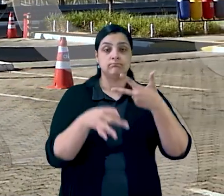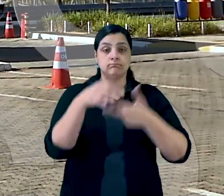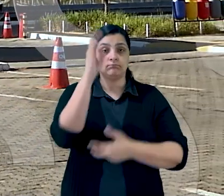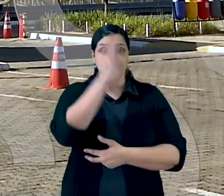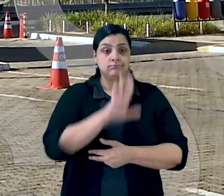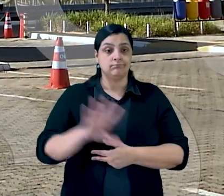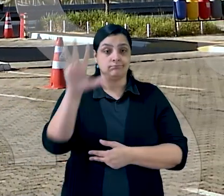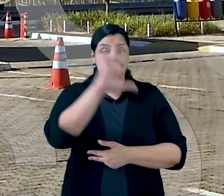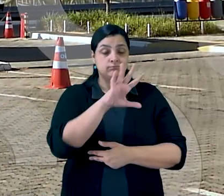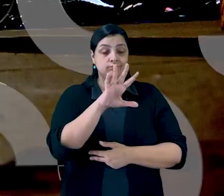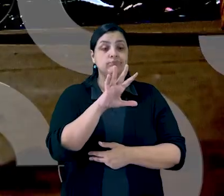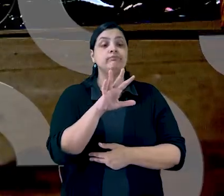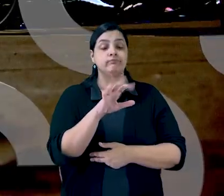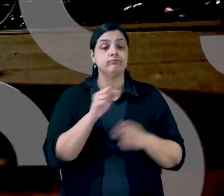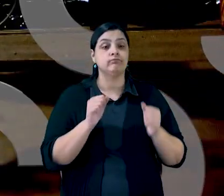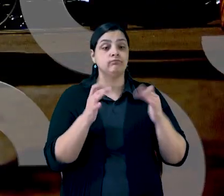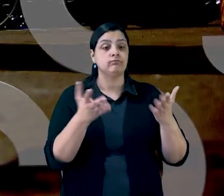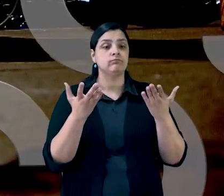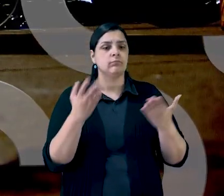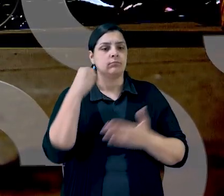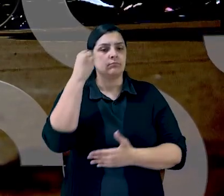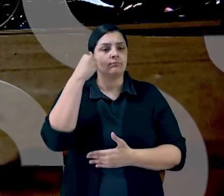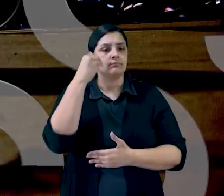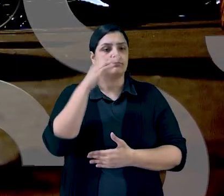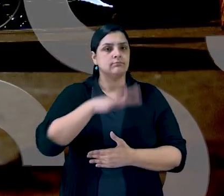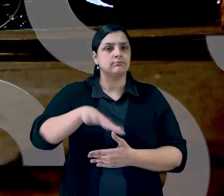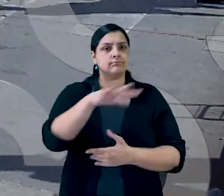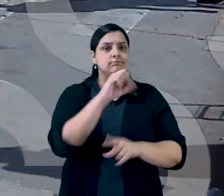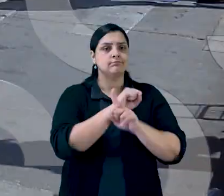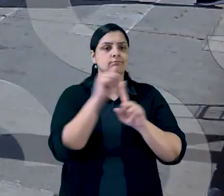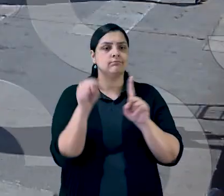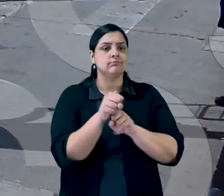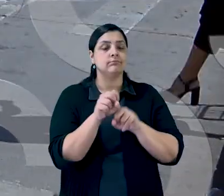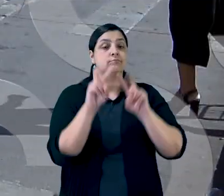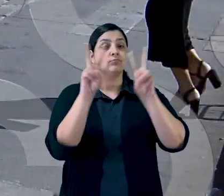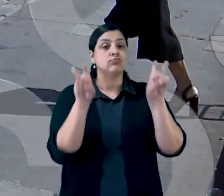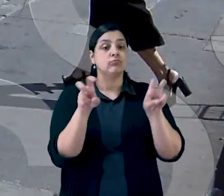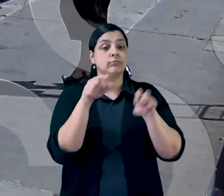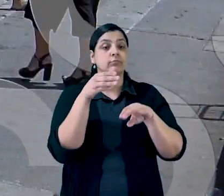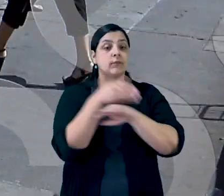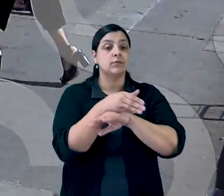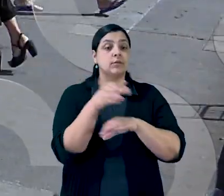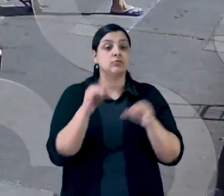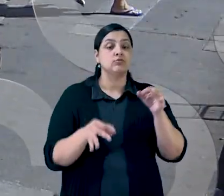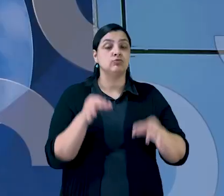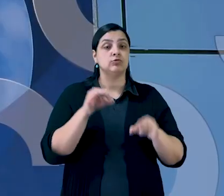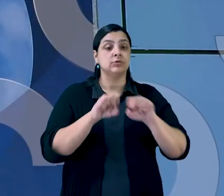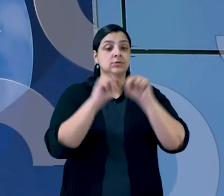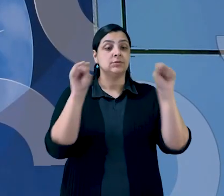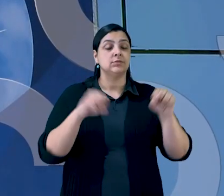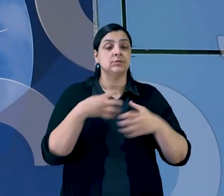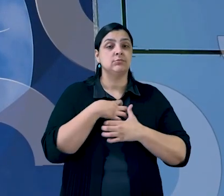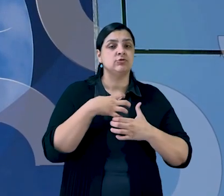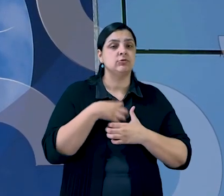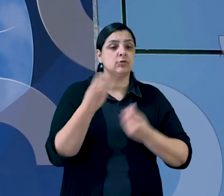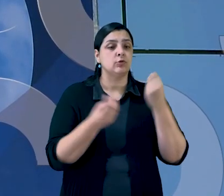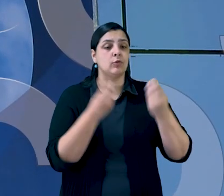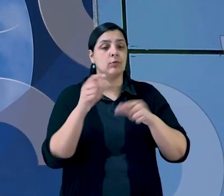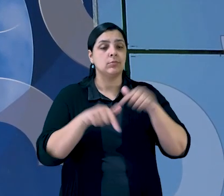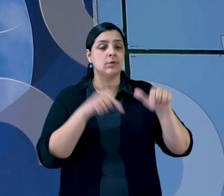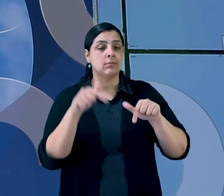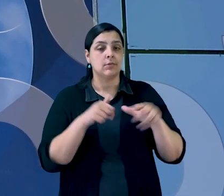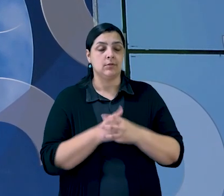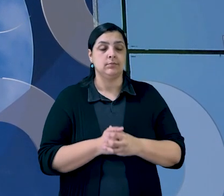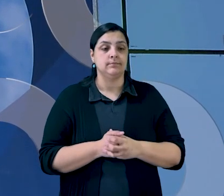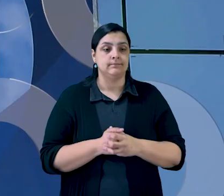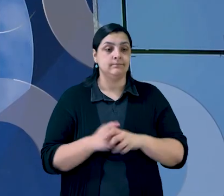Poder Judiciário brasileiro. A iniciativa busca conhecer a opinião da sociedade sobre o acesso ao sistema de justiça e a atuação